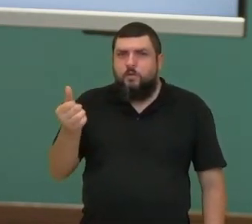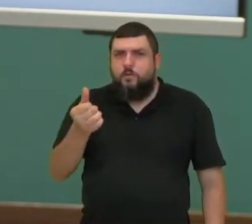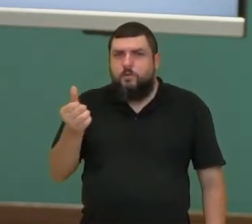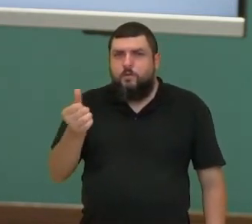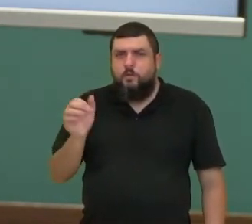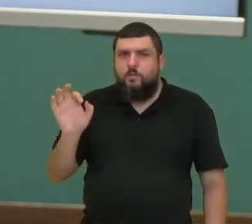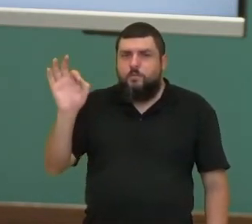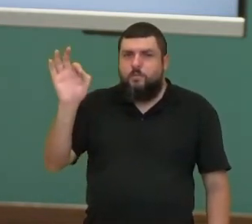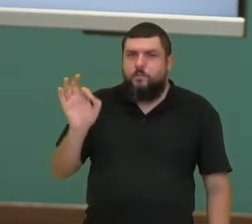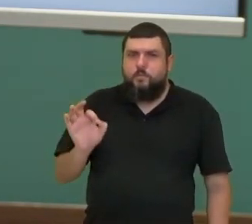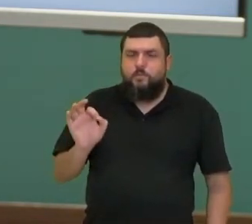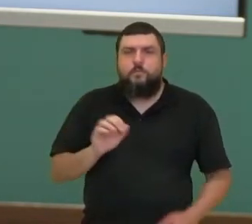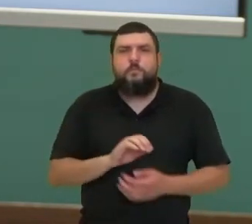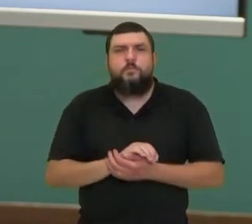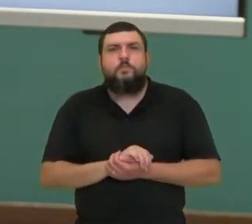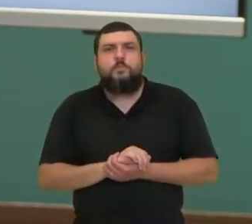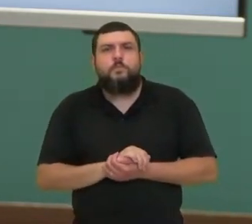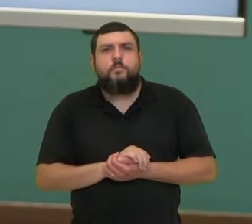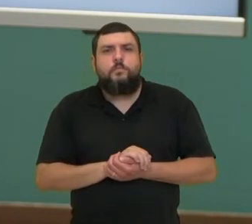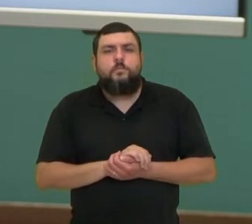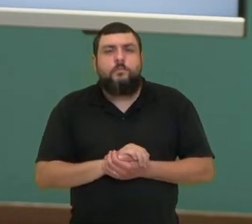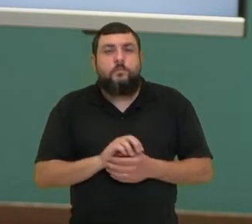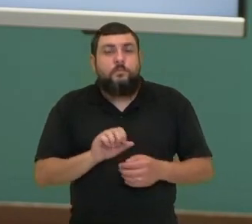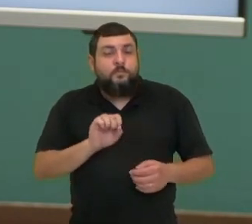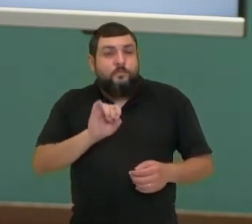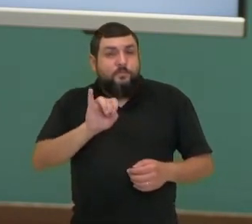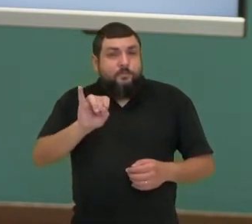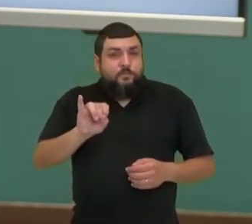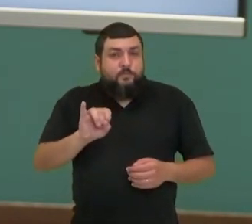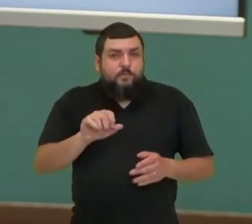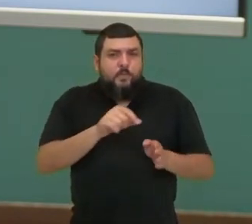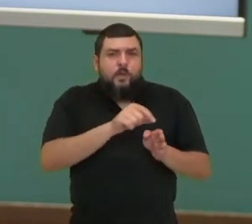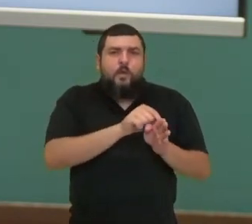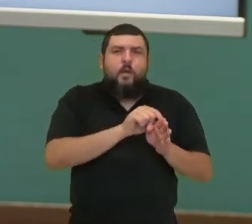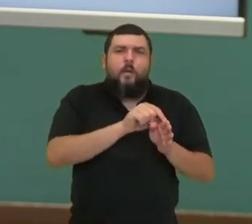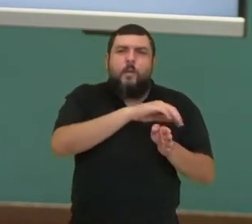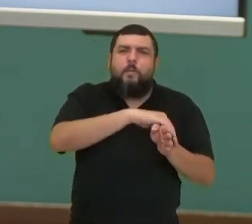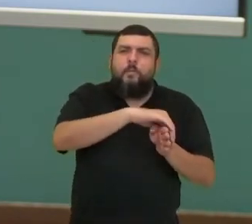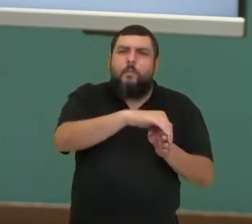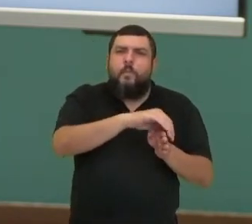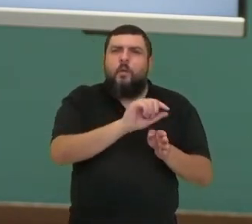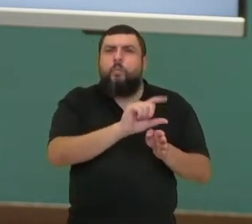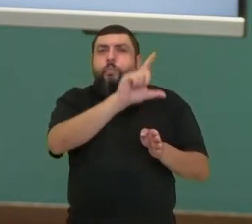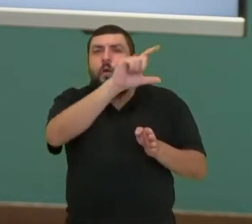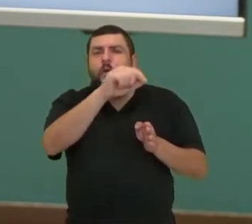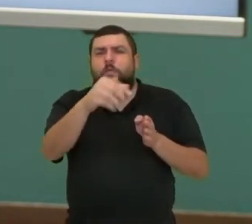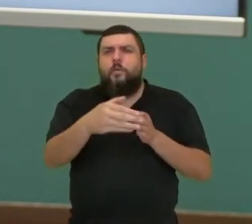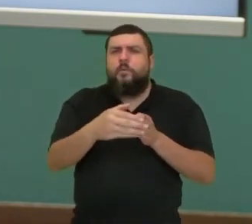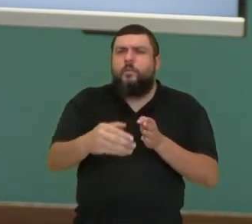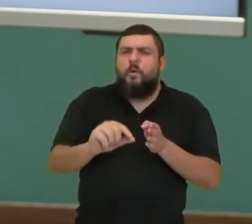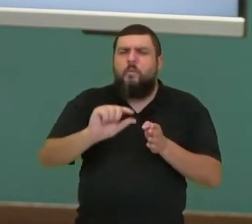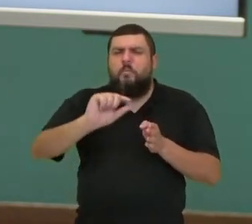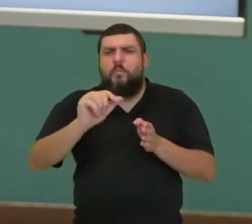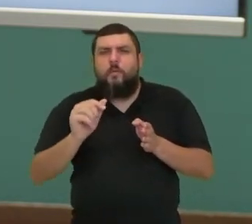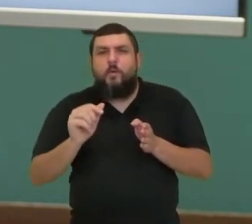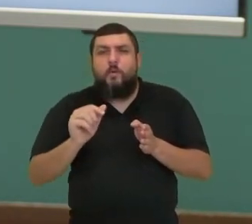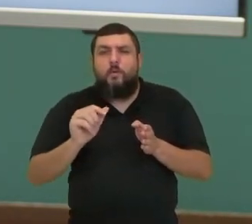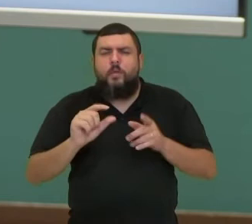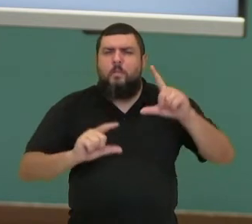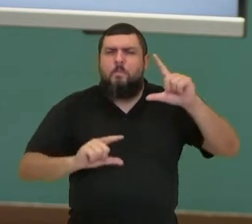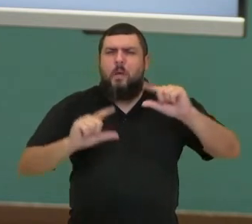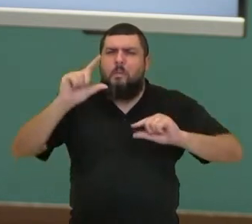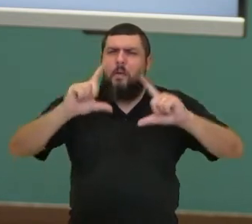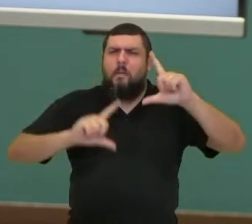16,66%. Caso contrário, caso todas as faces, caso as faces não tenham a mesma